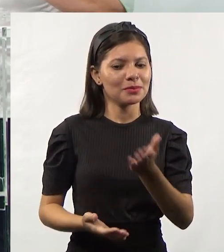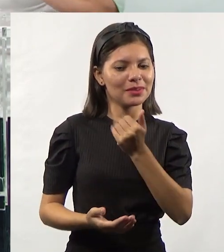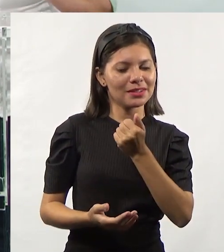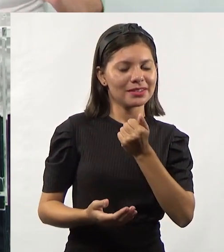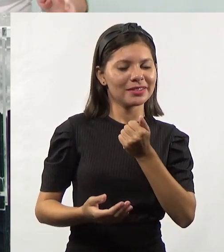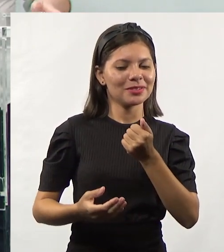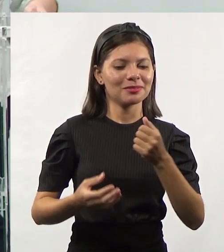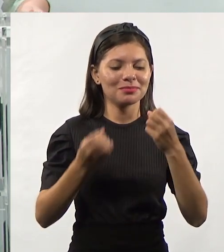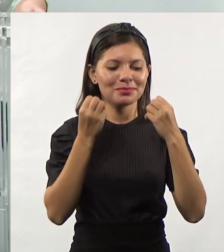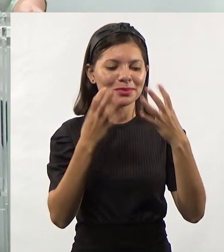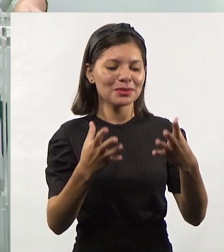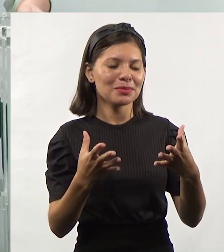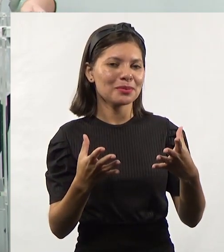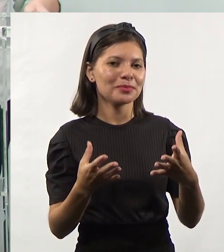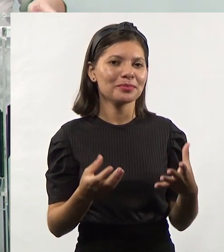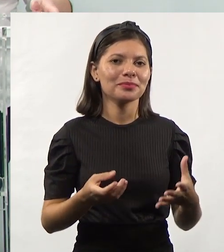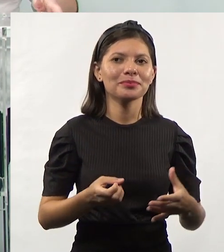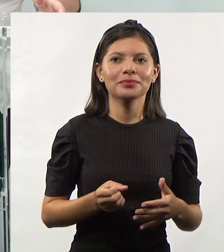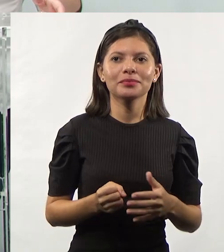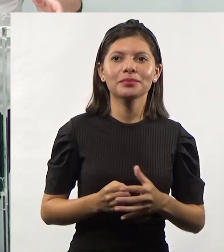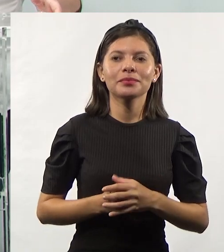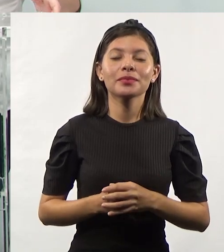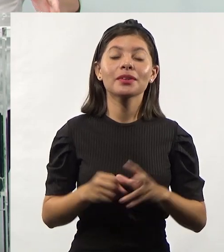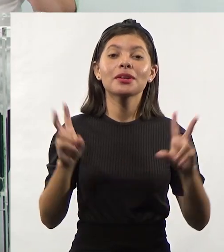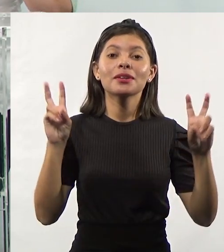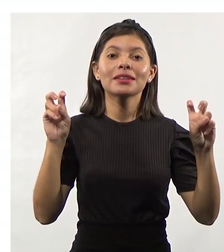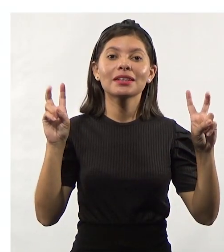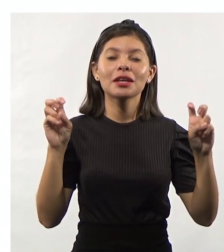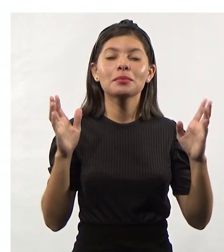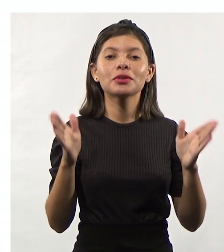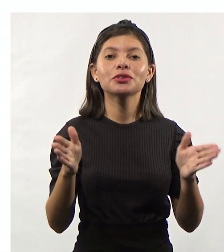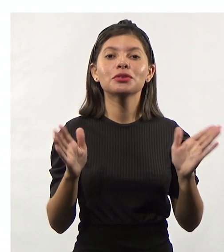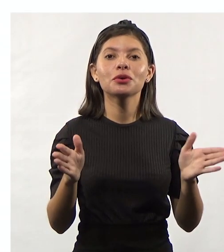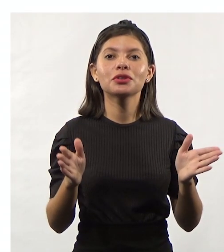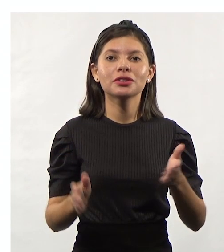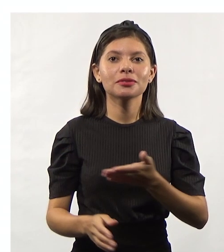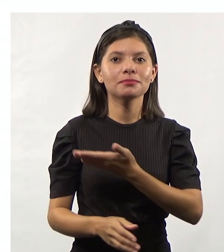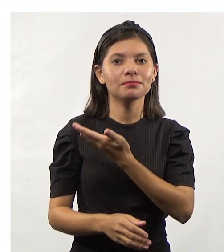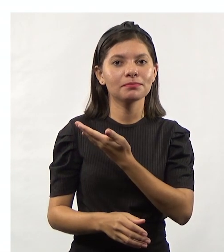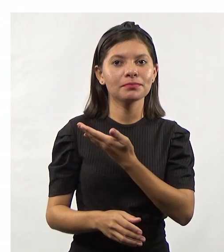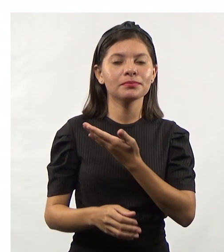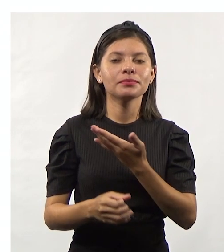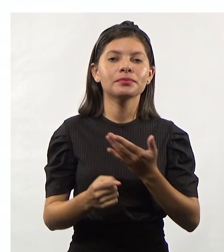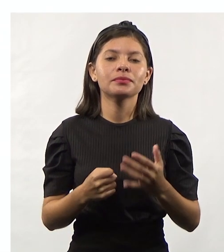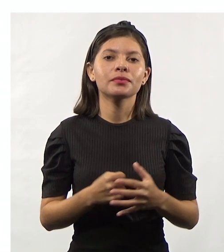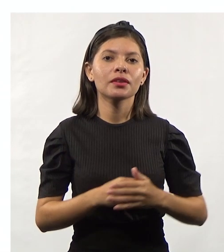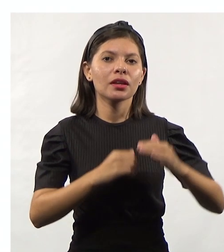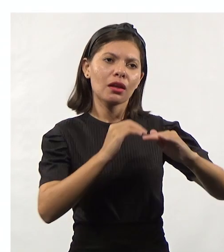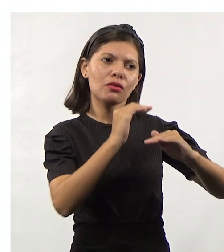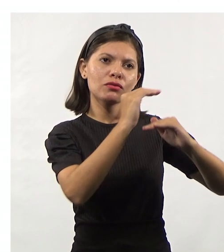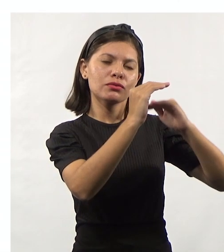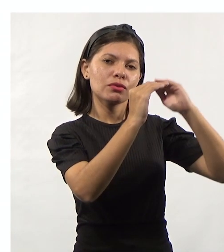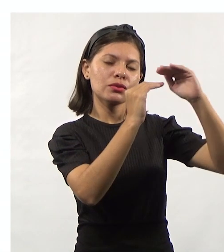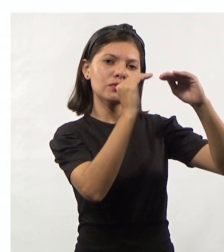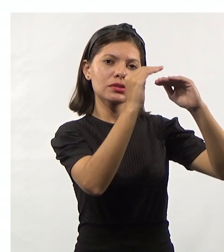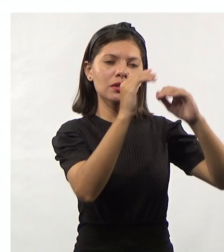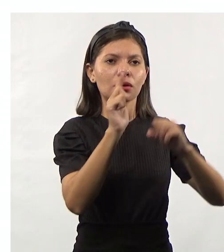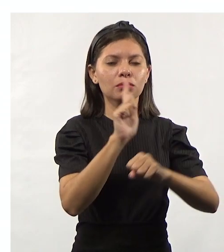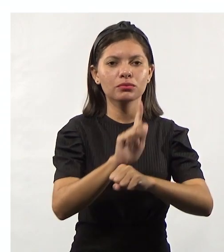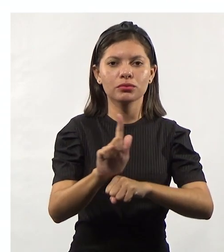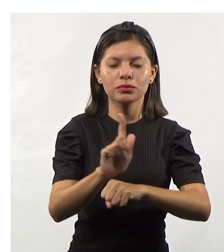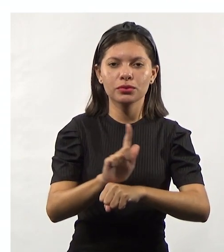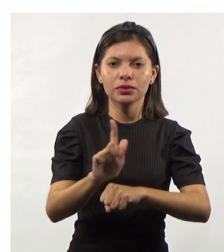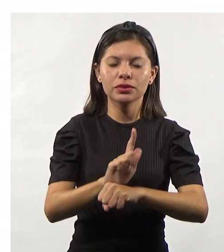bem! Então, o nosso tema de hoje é a evolução na gestão de pessoas. Nós vamos falar um